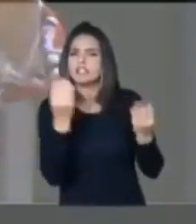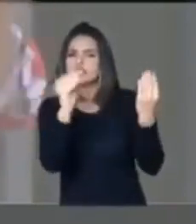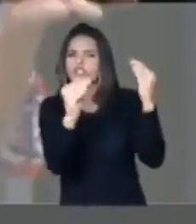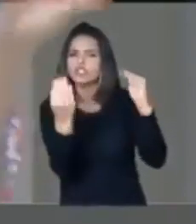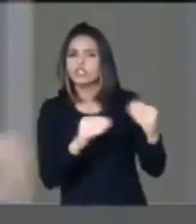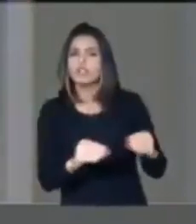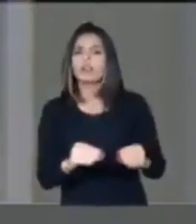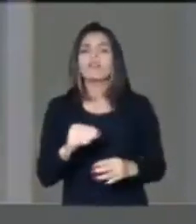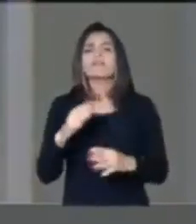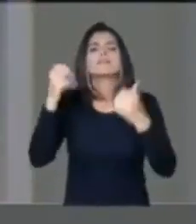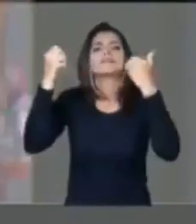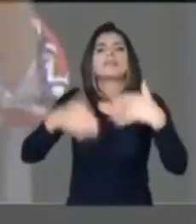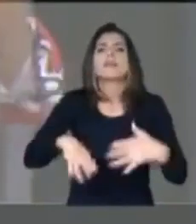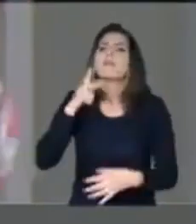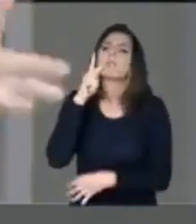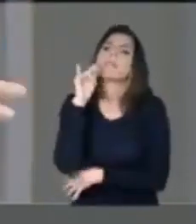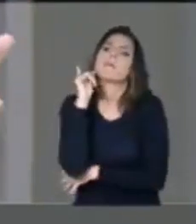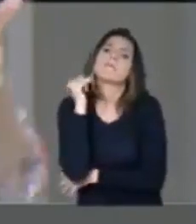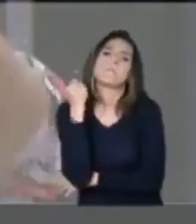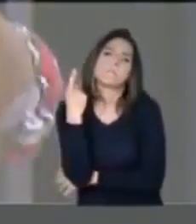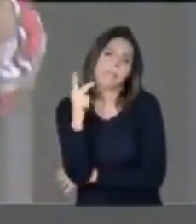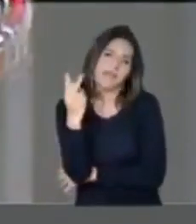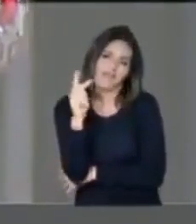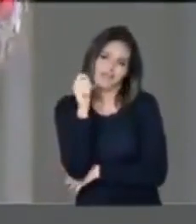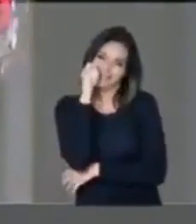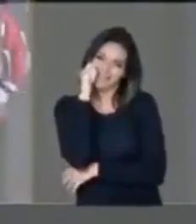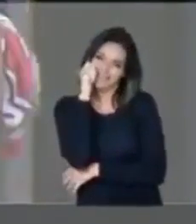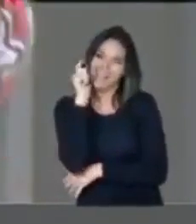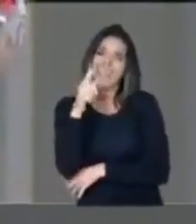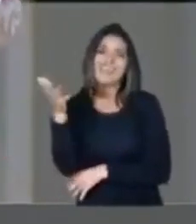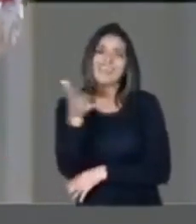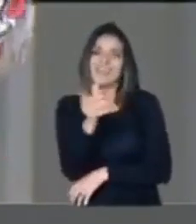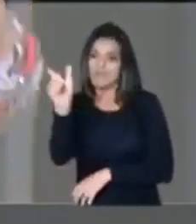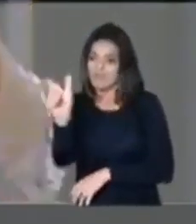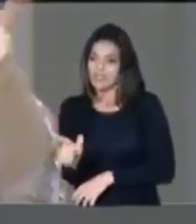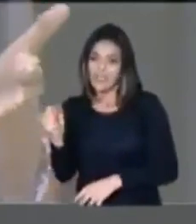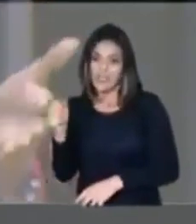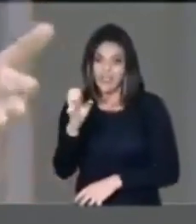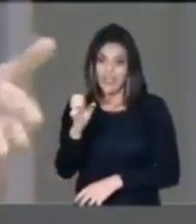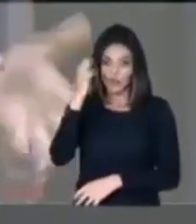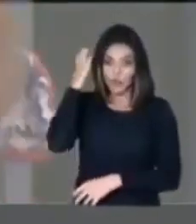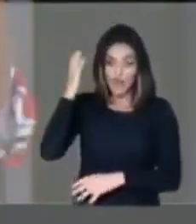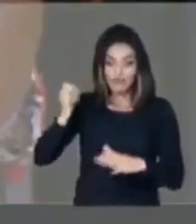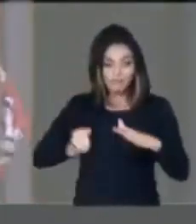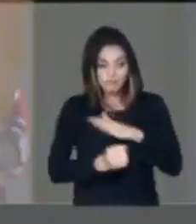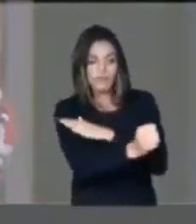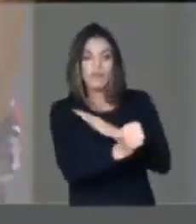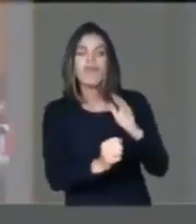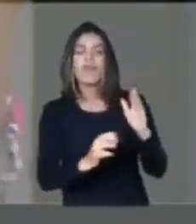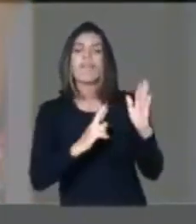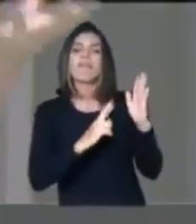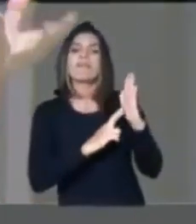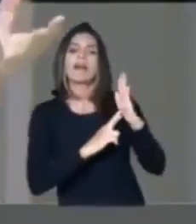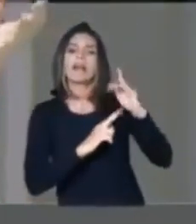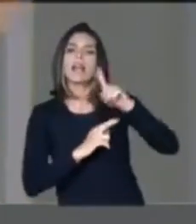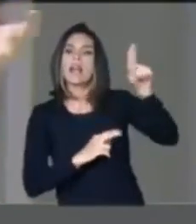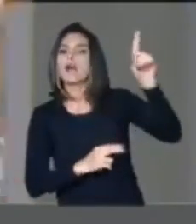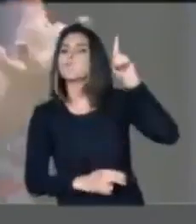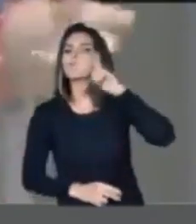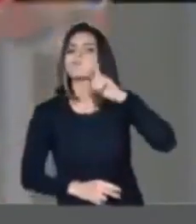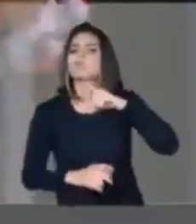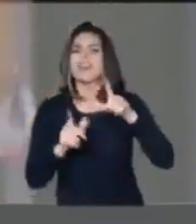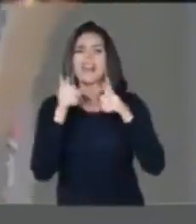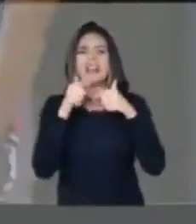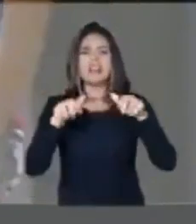seu papaizinho quer lhe colocar como embaixador nos Estados Unidos com essa desqualificação, com